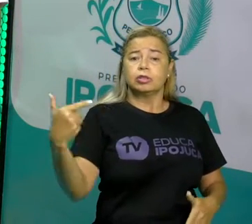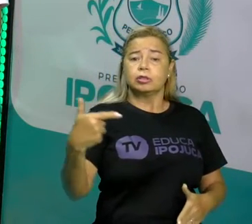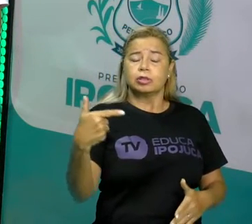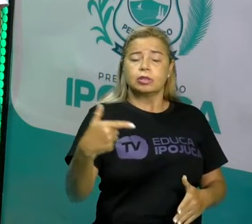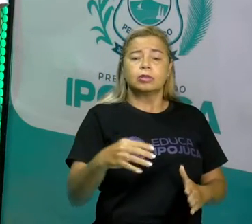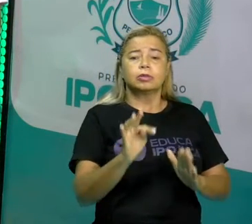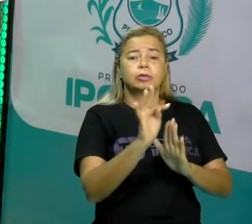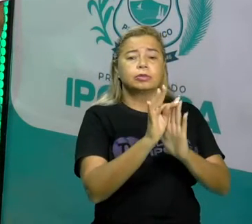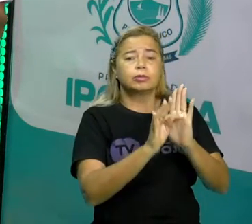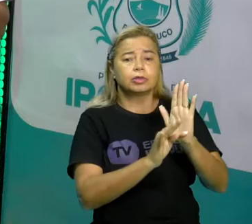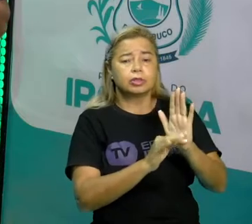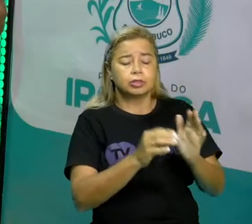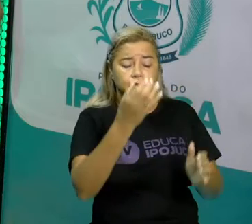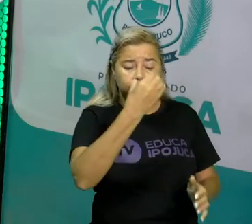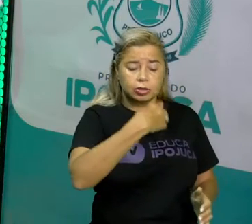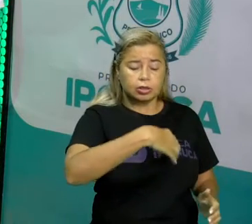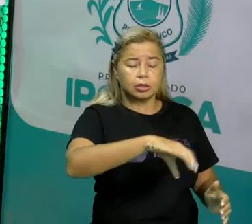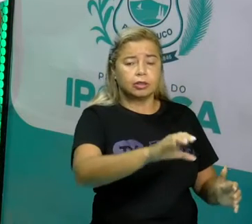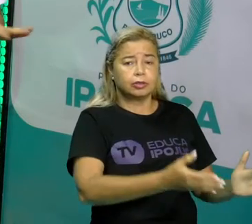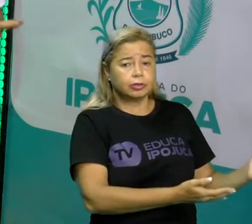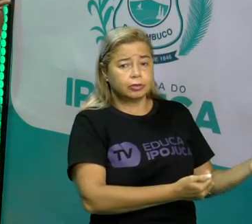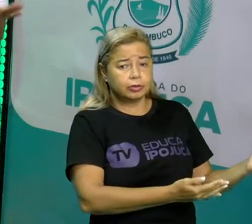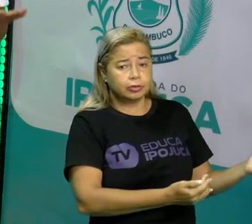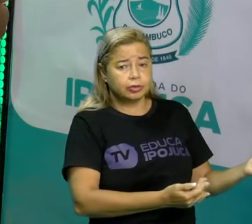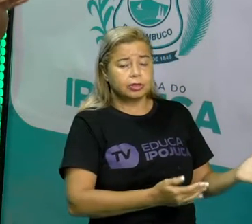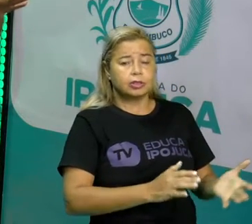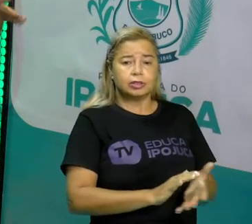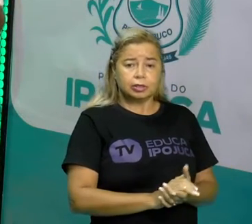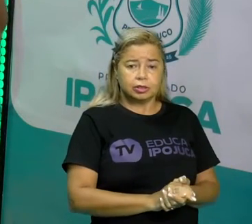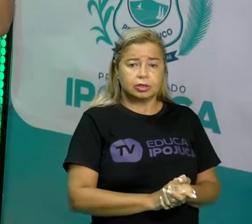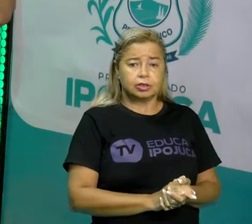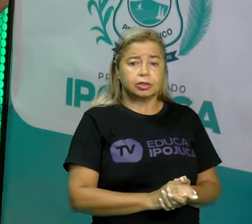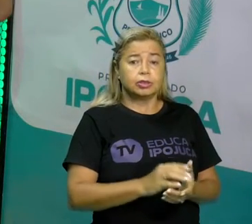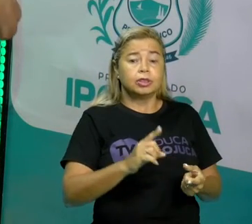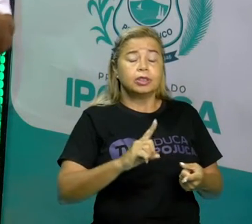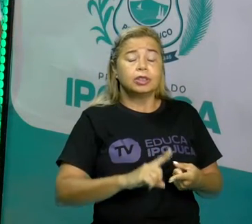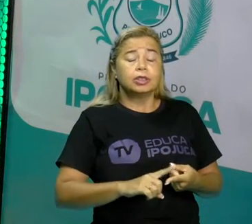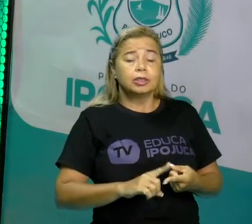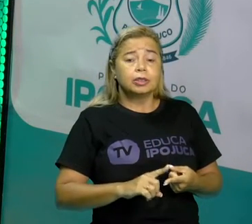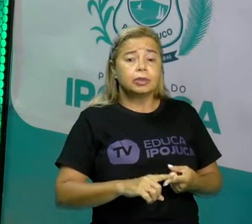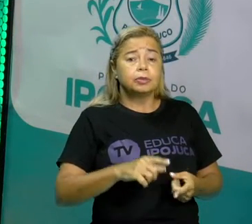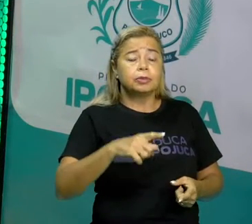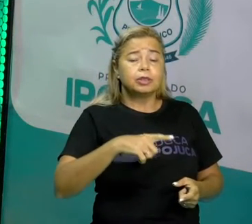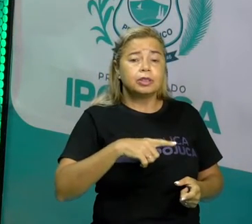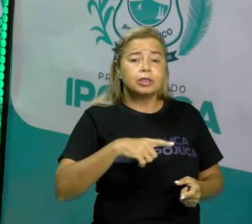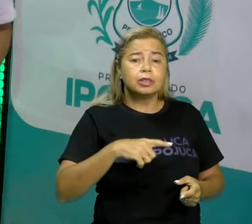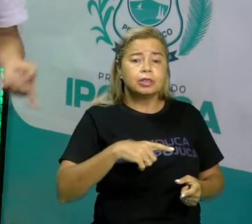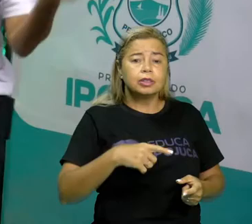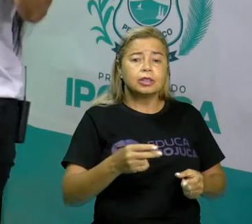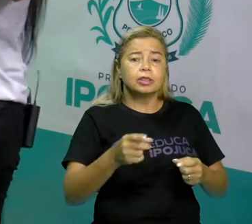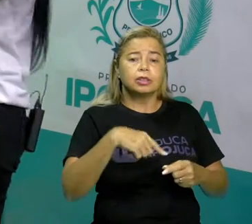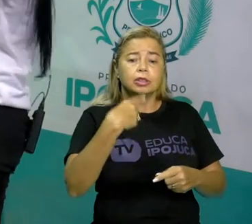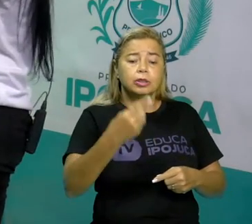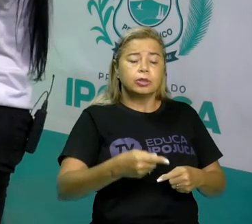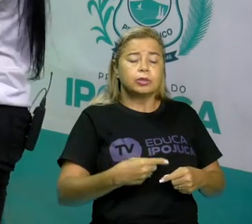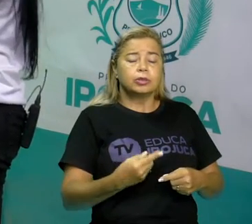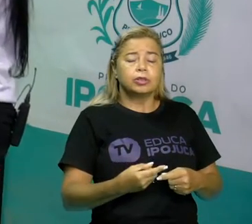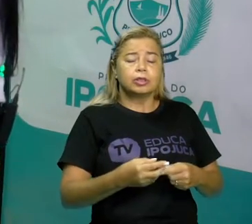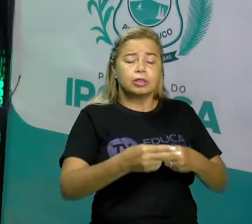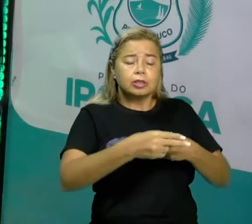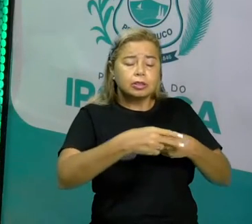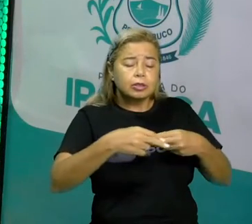O elefantinho. E tem outro personagem também que ajuda a contar o que está acontecendo com o elefantinho. Vamos ver